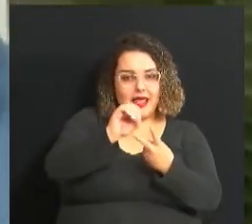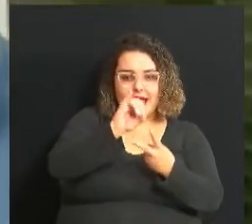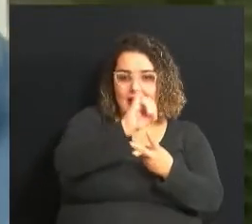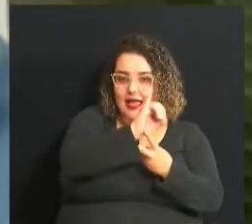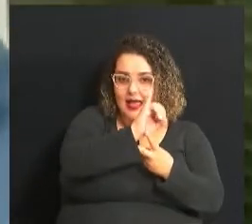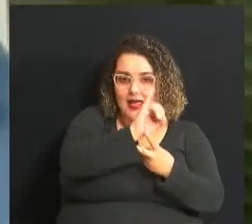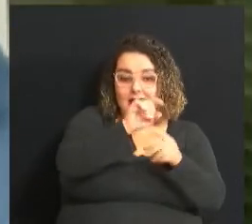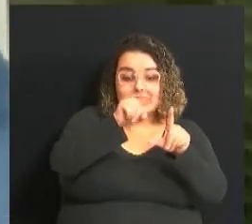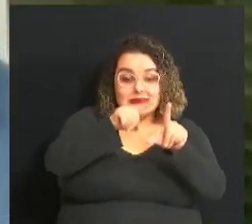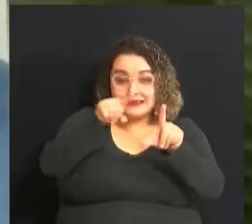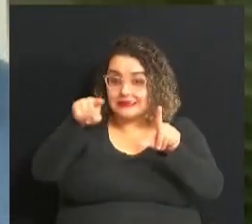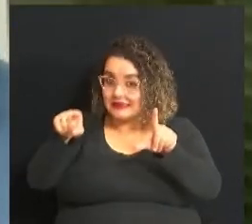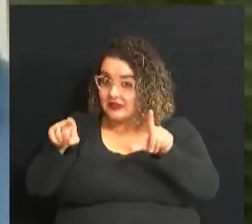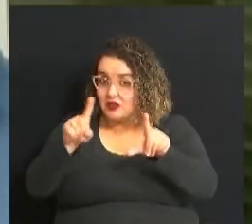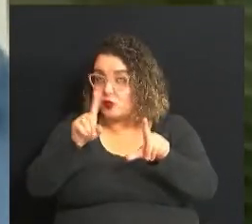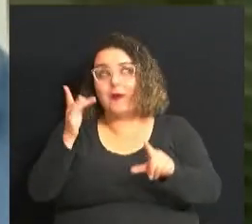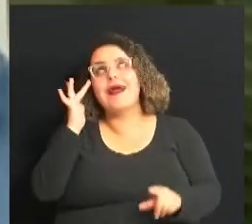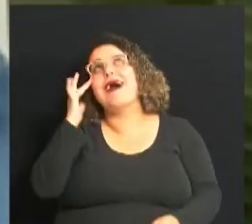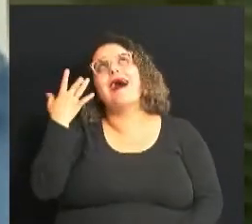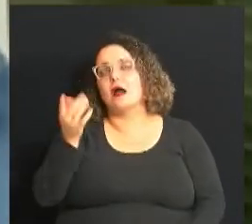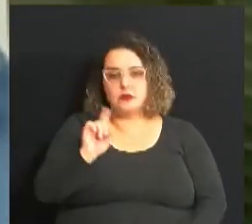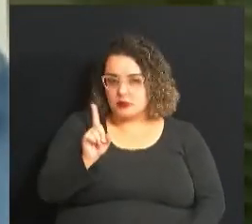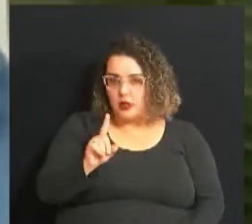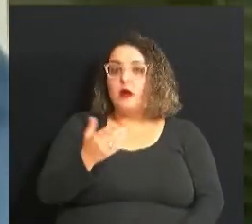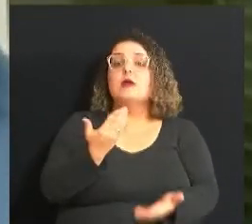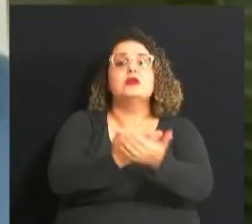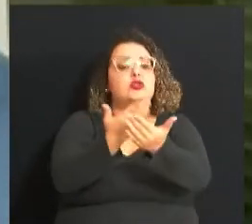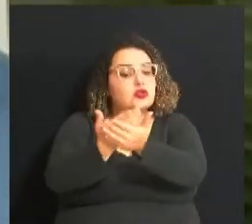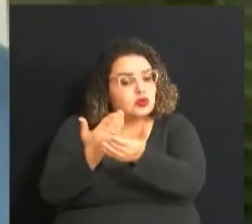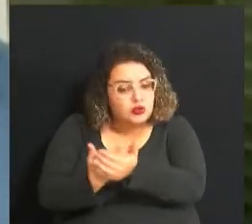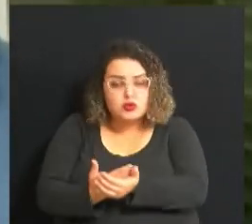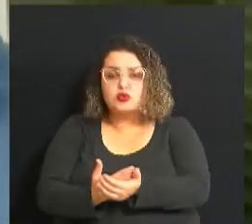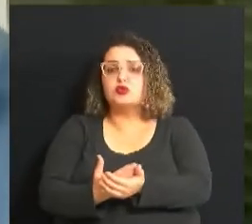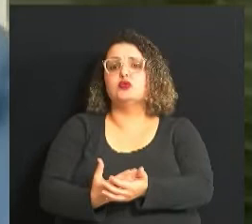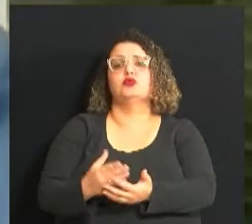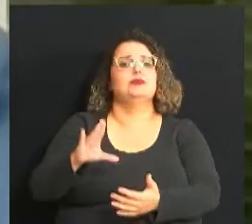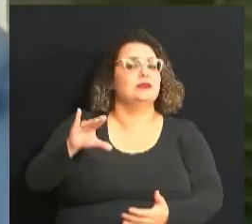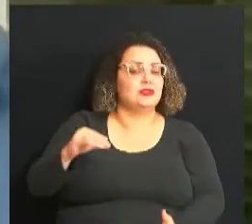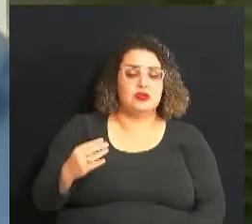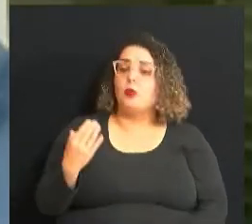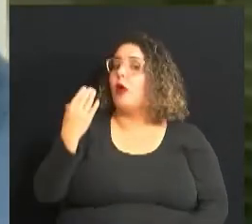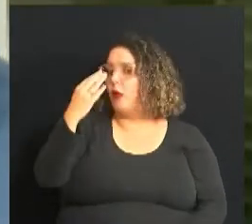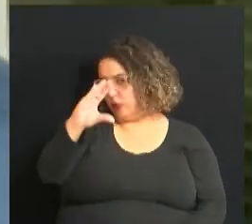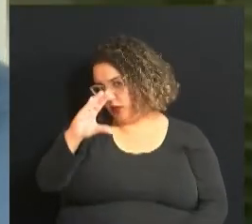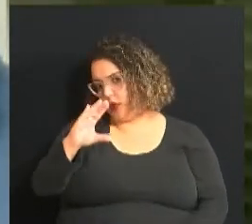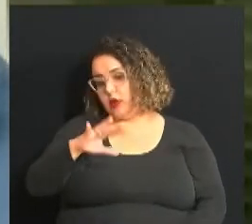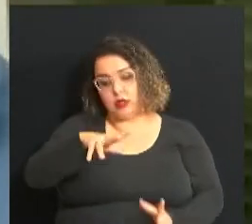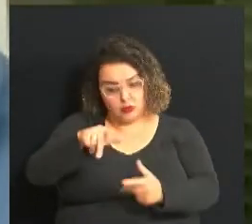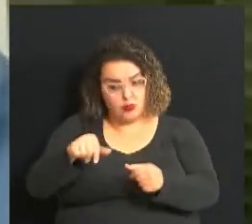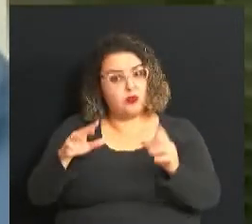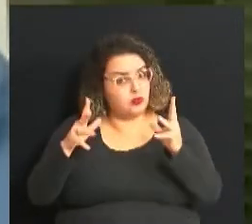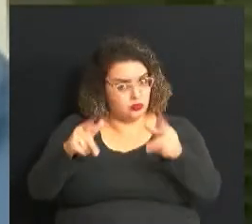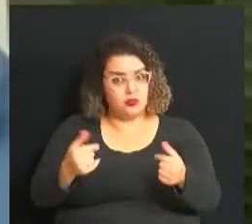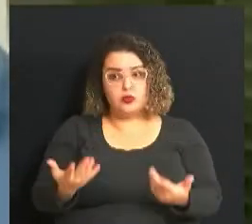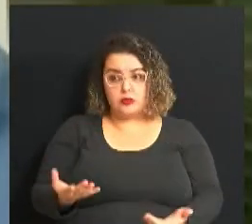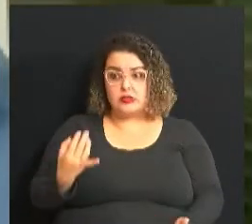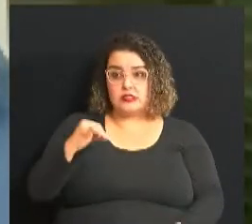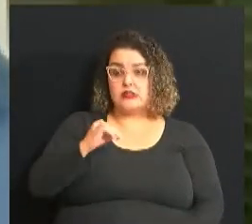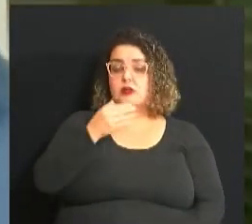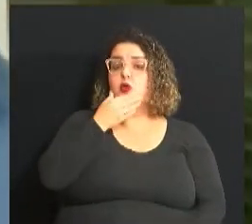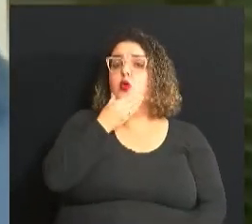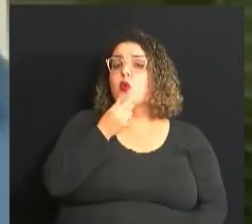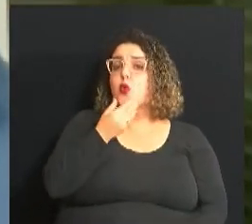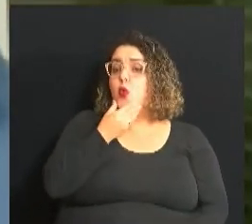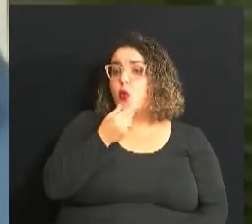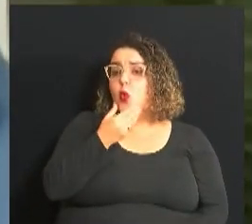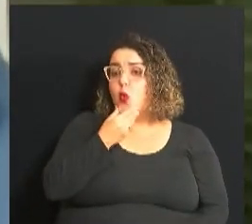já fizemos estudos em relação a isso, temos publicação em relação a isso, e existem publicações internacionais. Se o homem